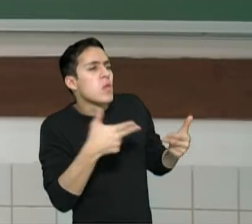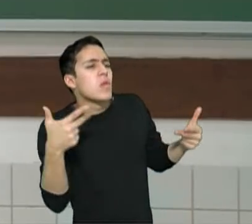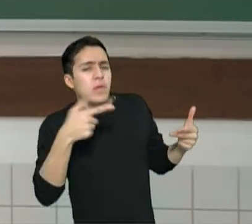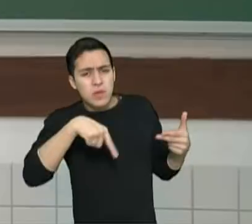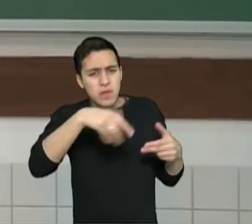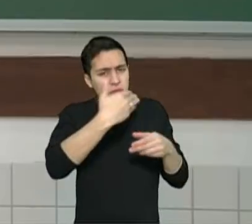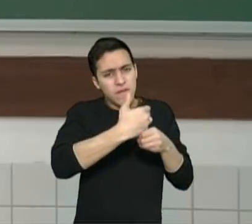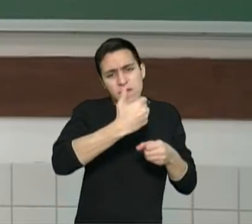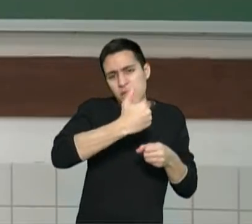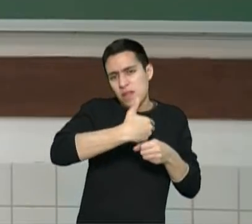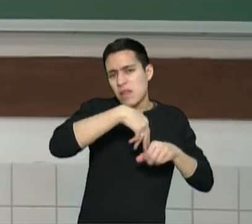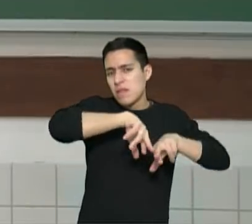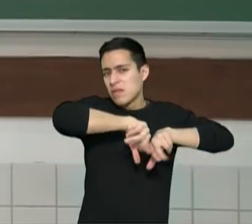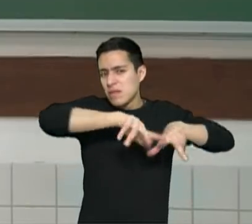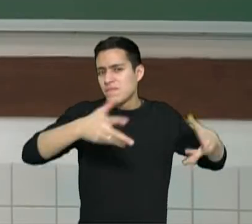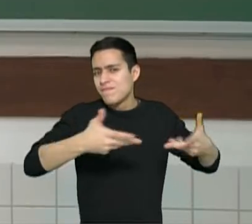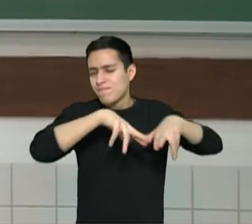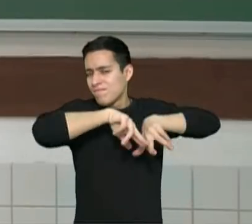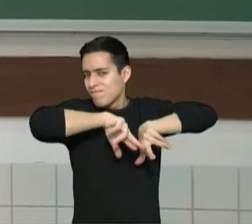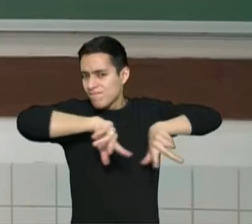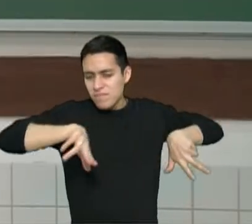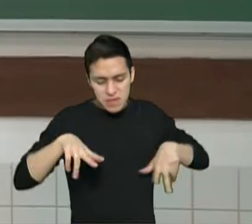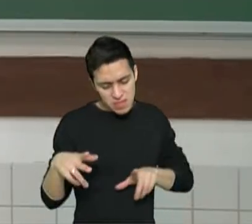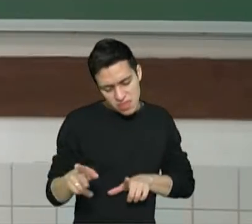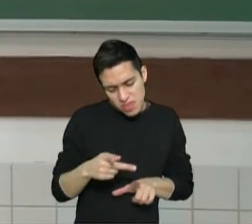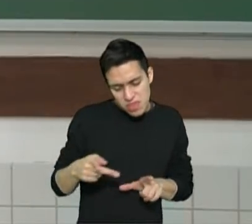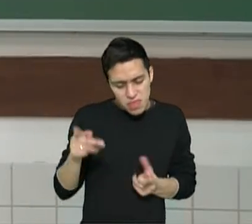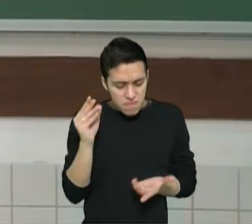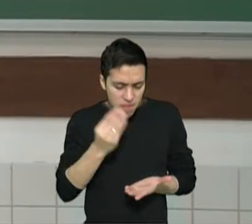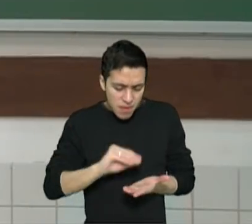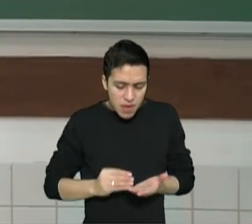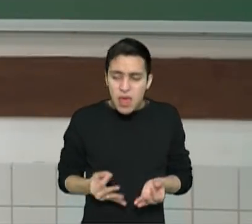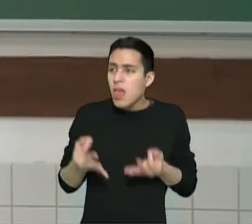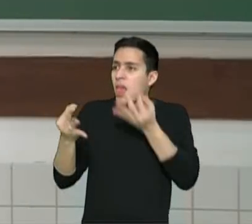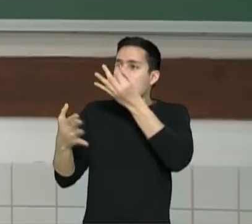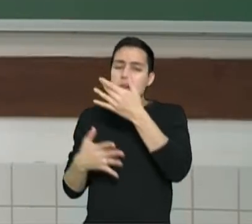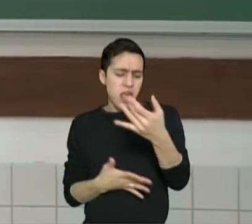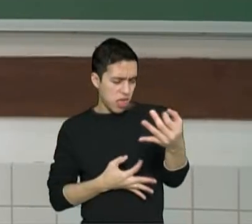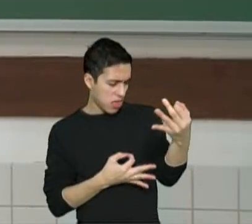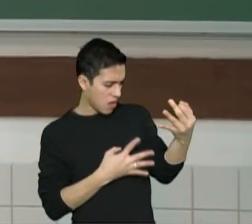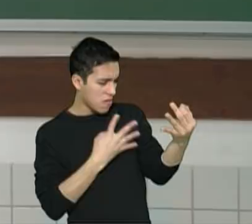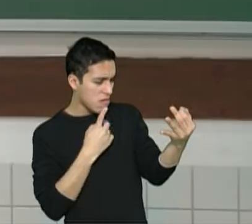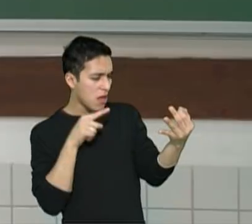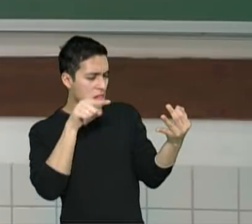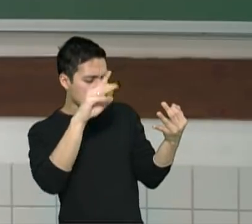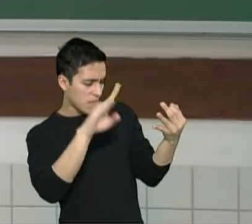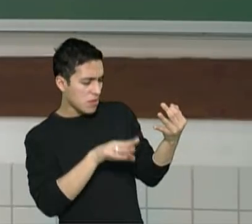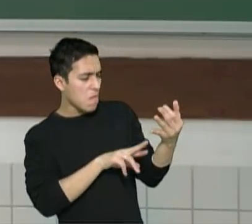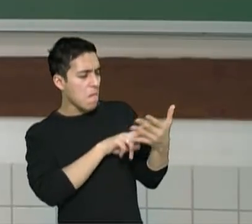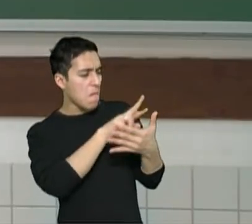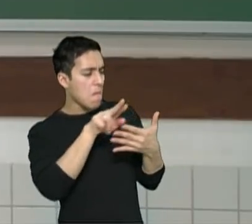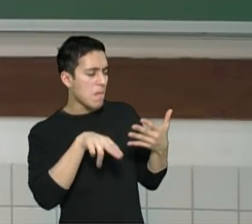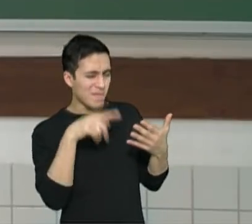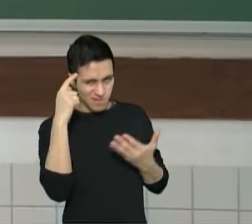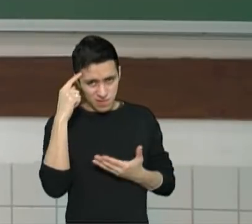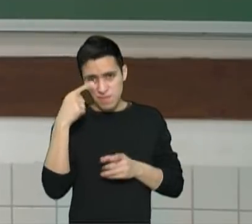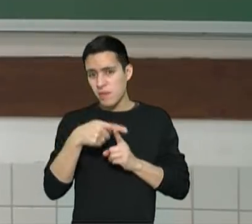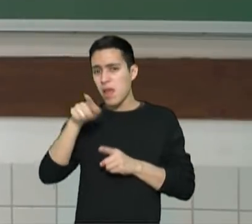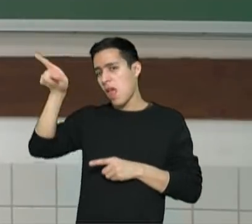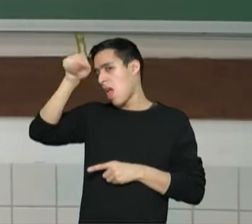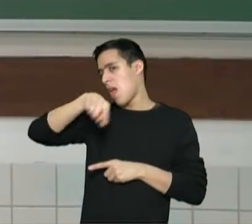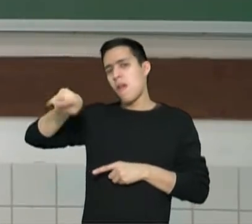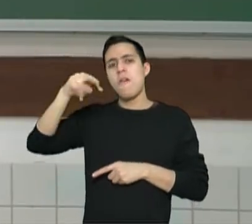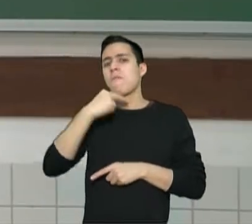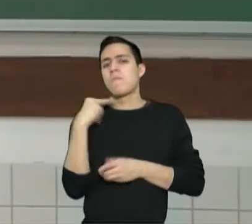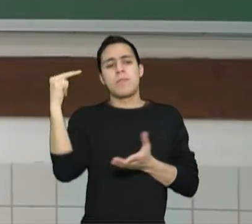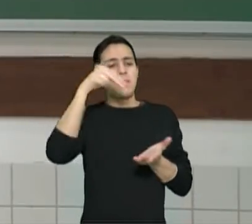muito importante para as outras pessoas conhecerem esses novos mundos, né? Já que elas não tinham possibilidade de vir